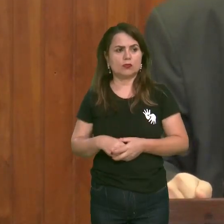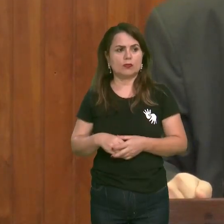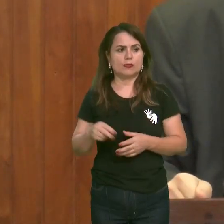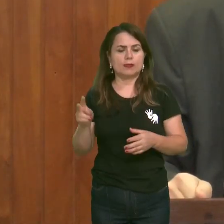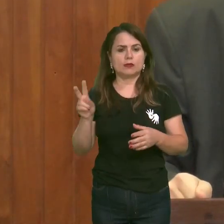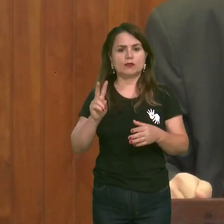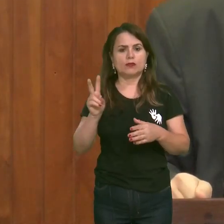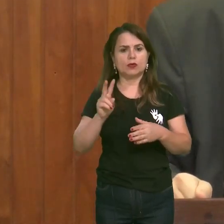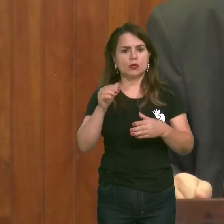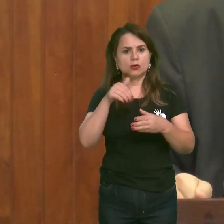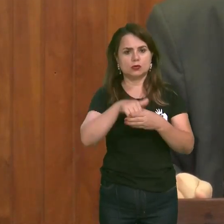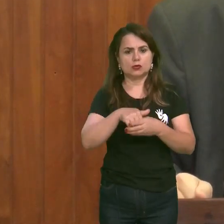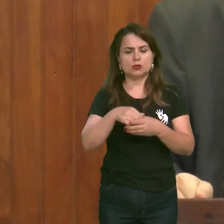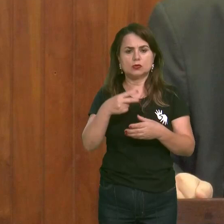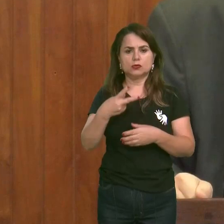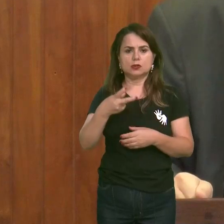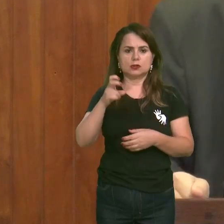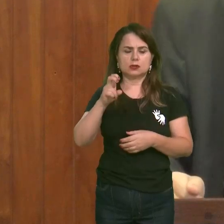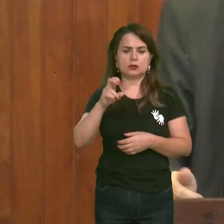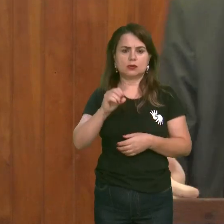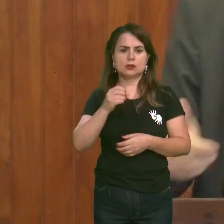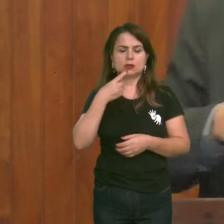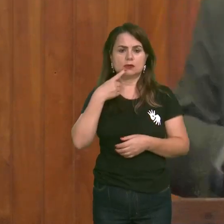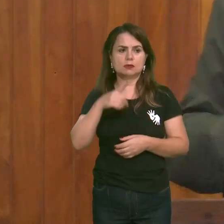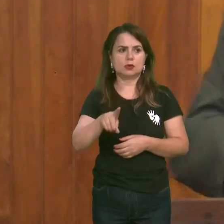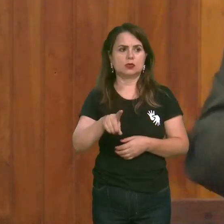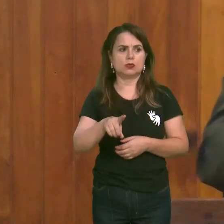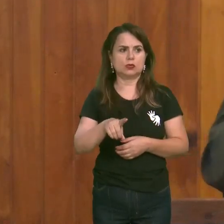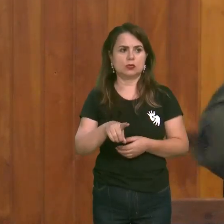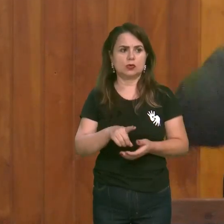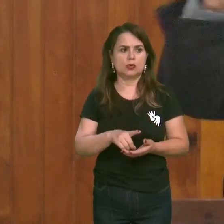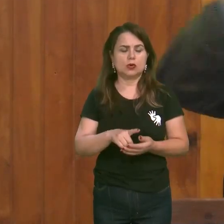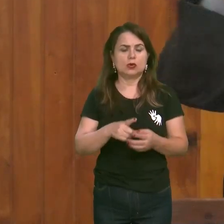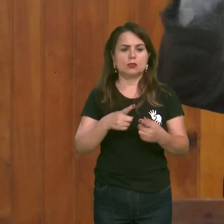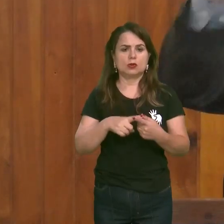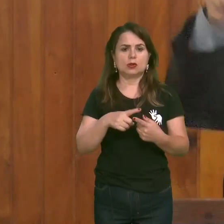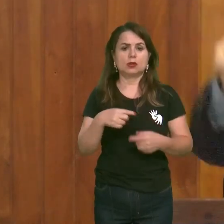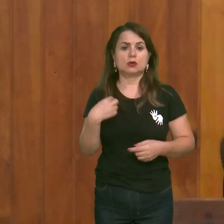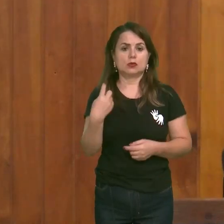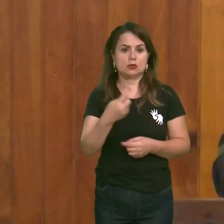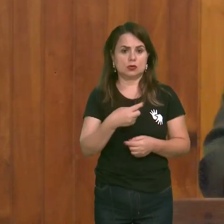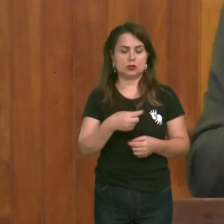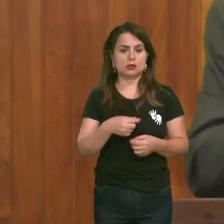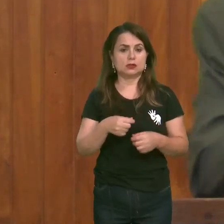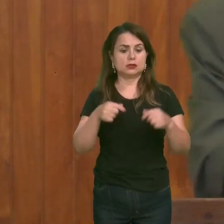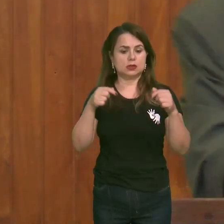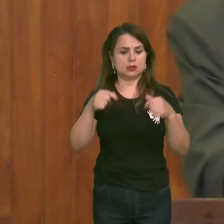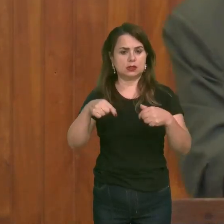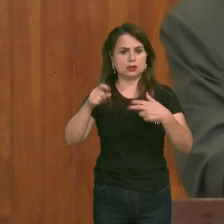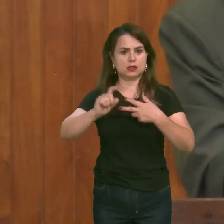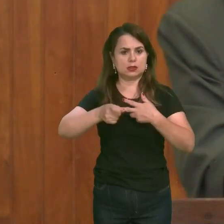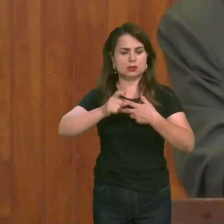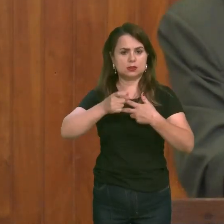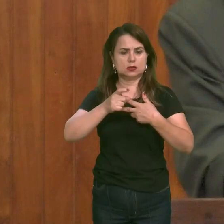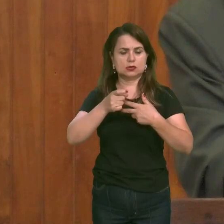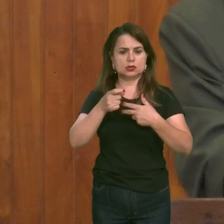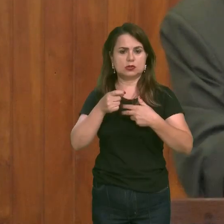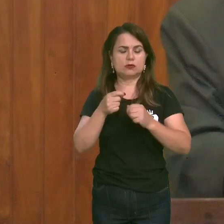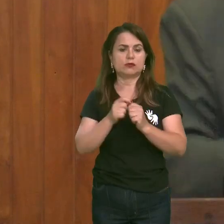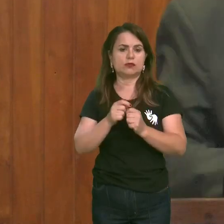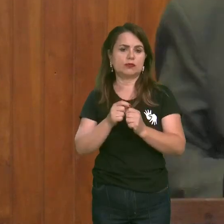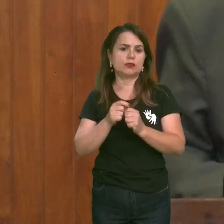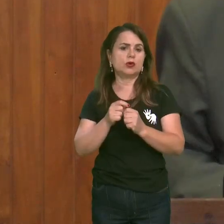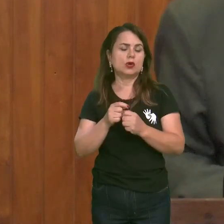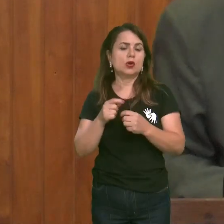votos 250 mil me sentindo muito livre até porque fomos nós desta casa que procuramos O Poder Executivo para tratar desse assunto